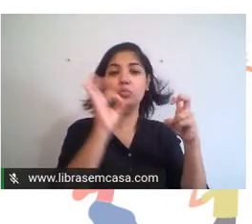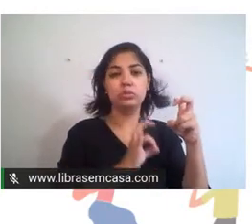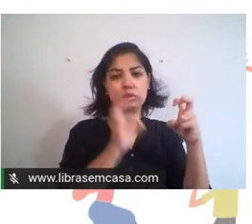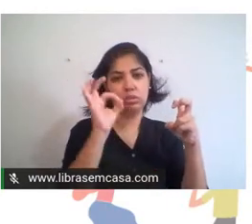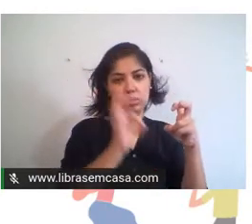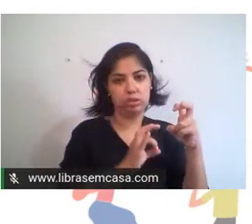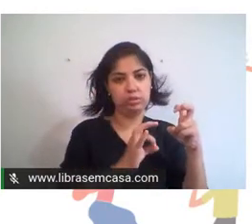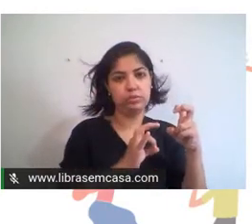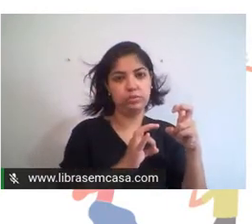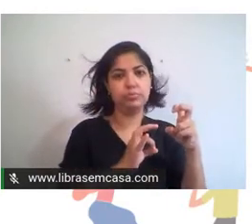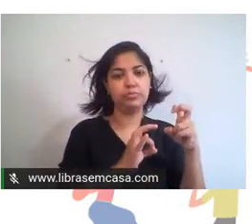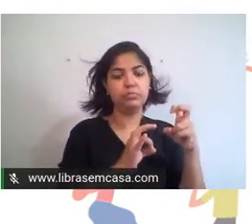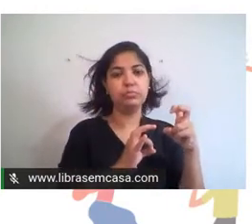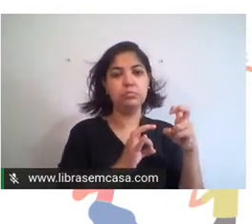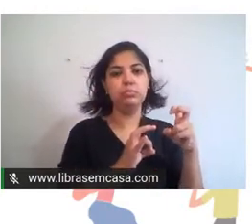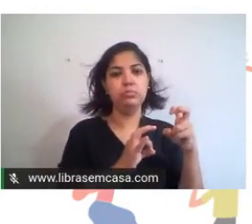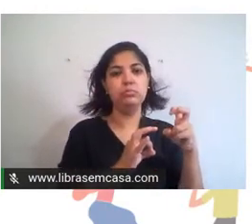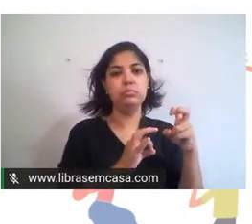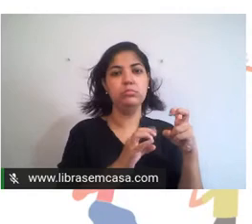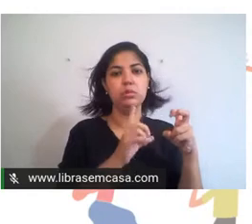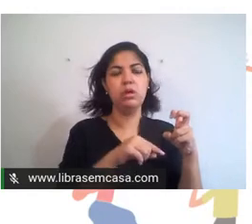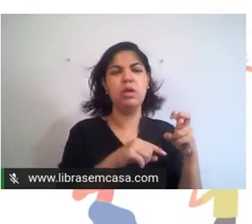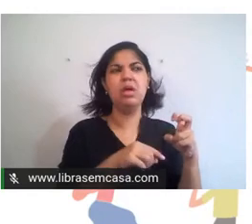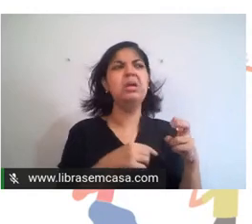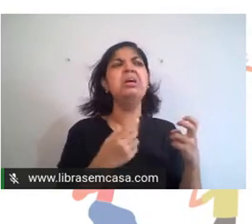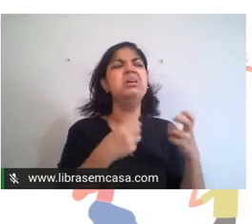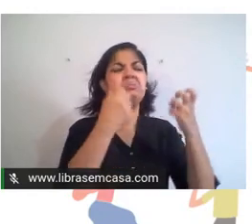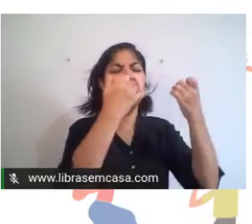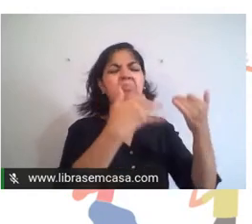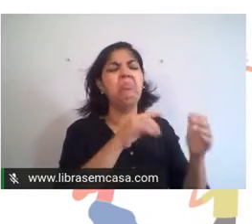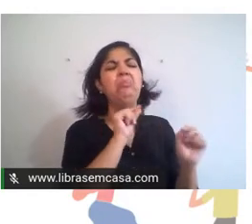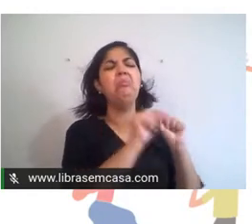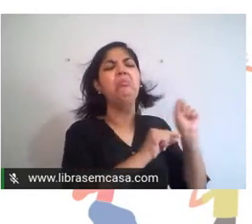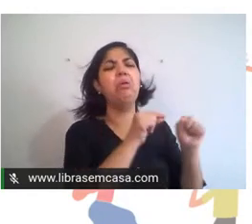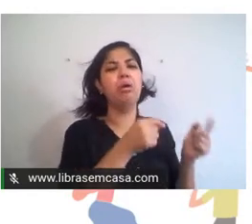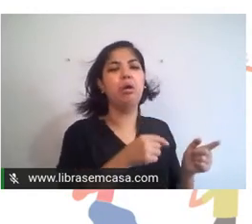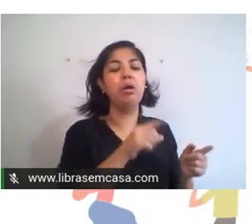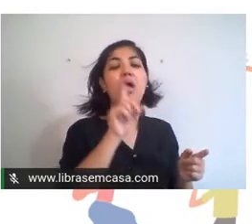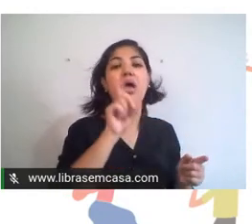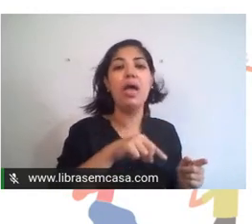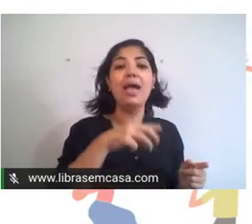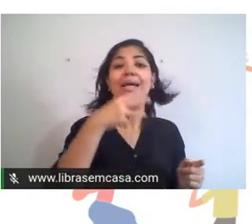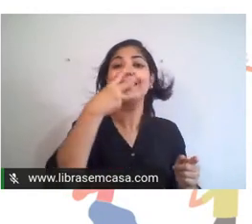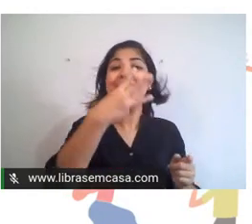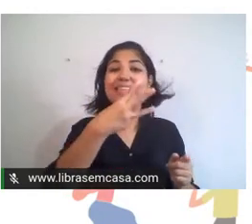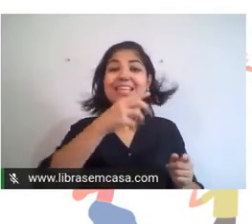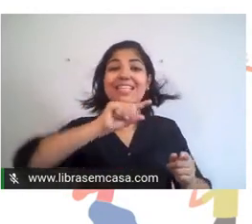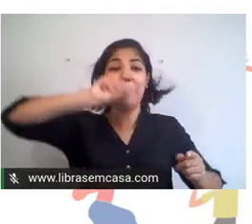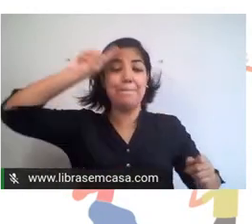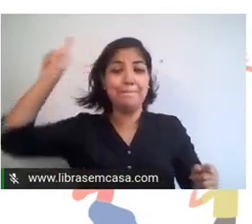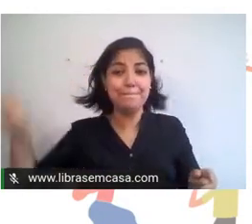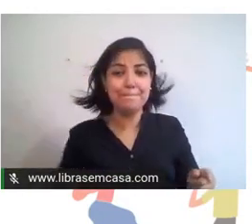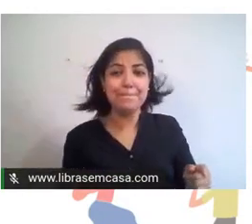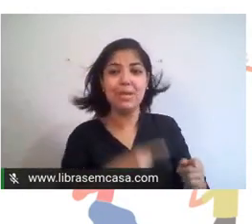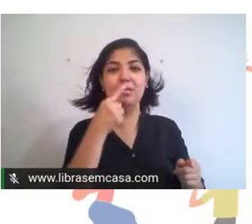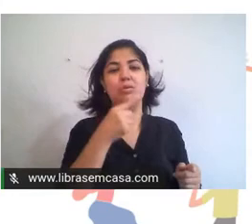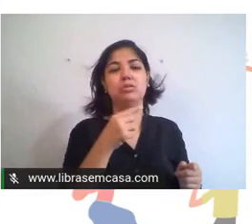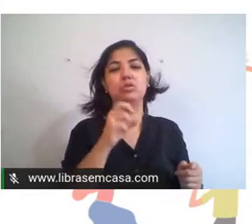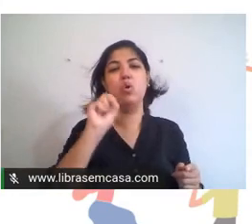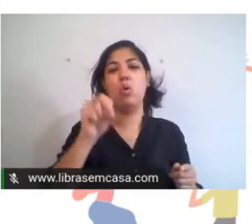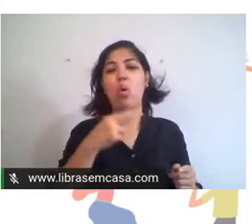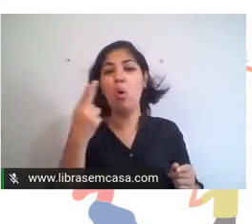insegurança alimentar grave. O que, que quer dizer isso? São cerca de 3 milhões de domicílios, ou mais ou menos 10 milhões